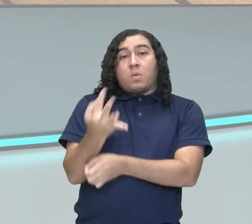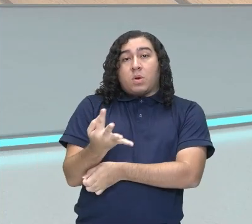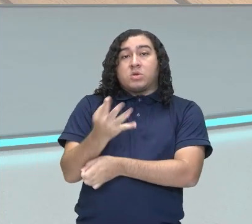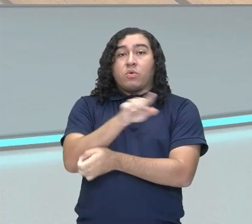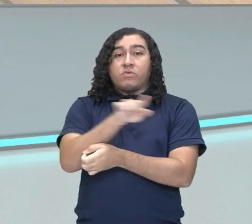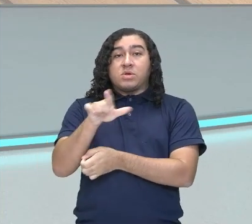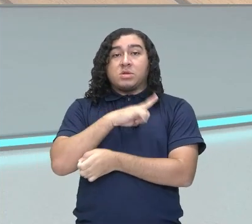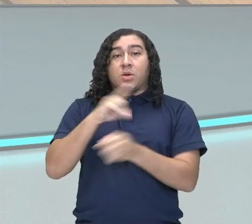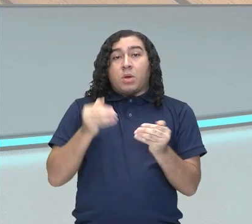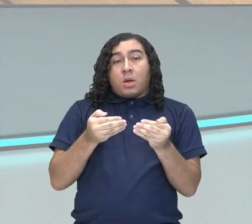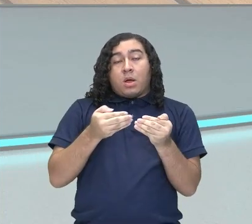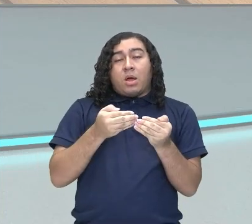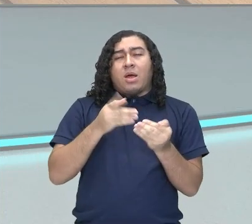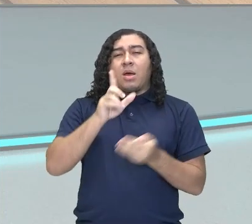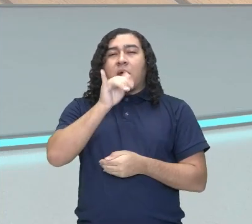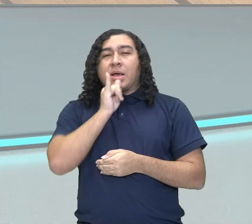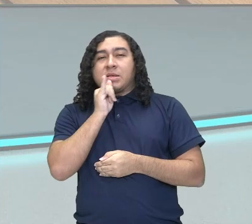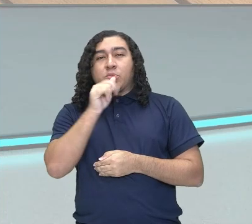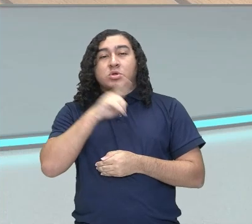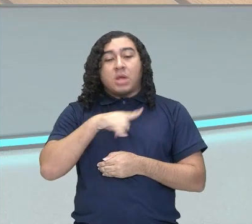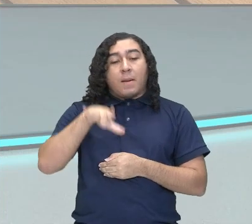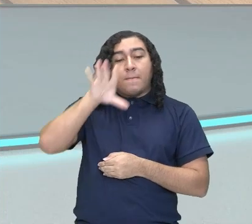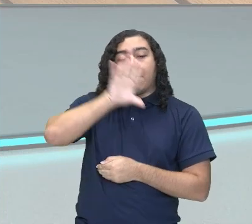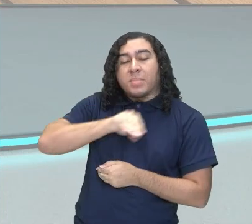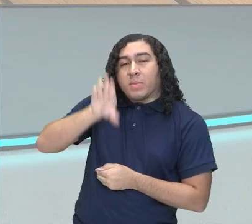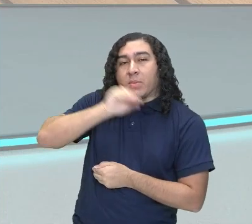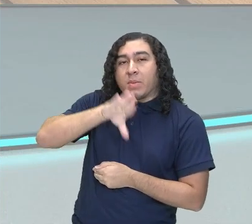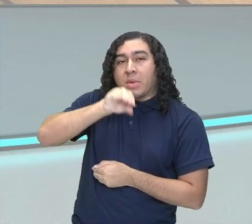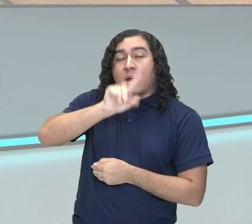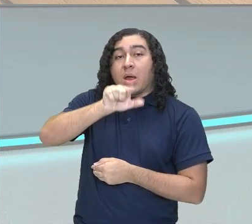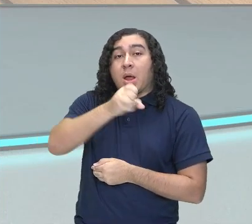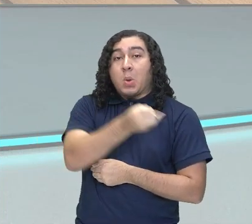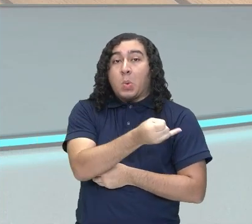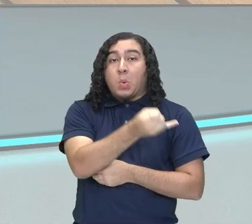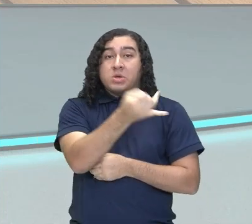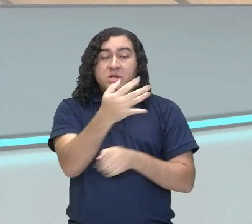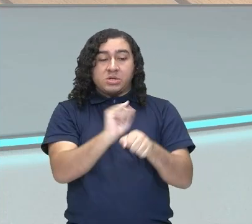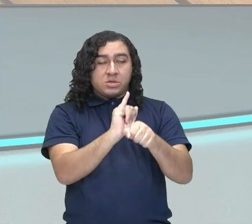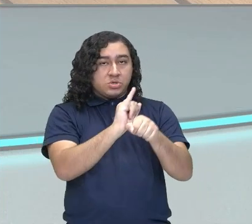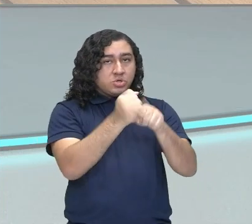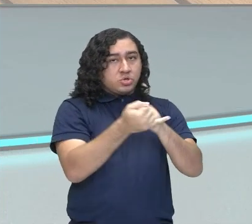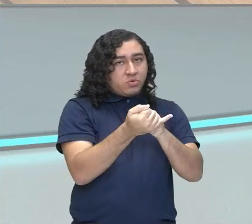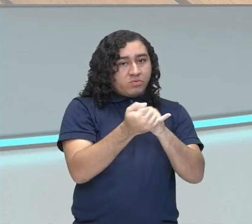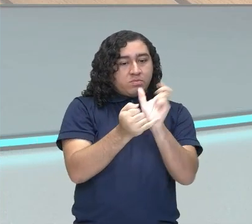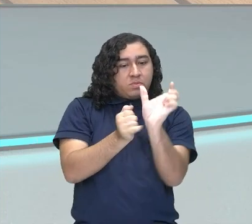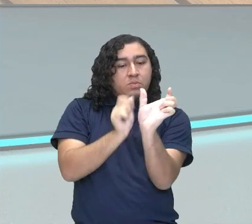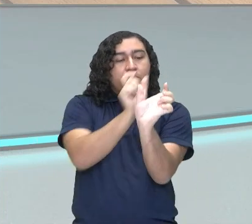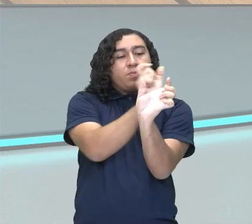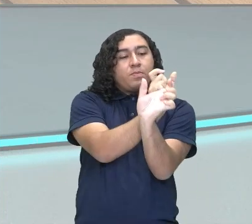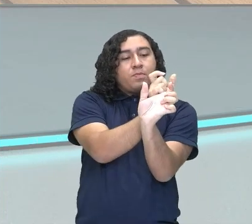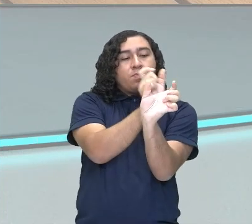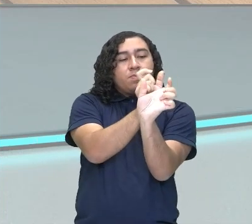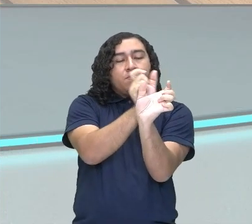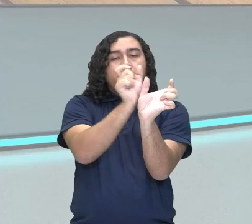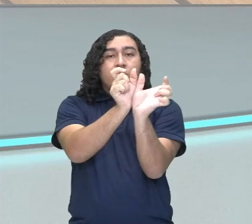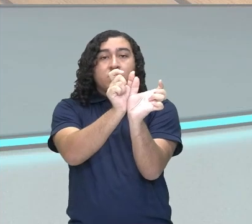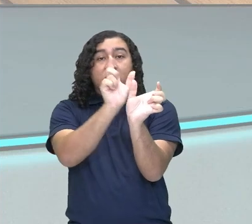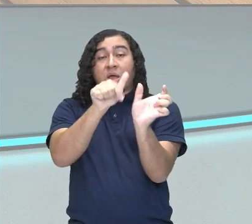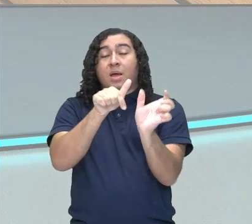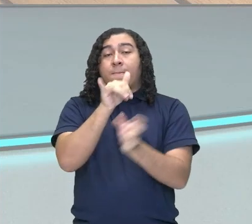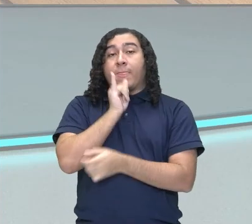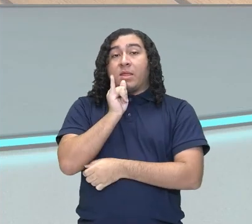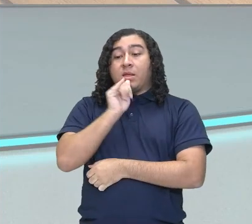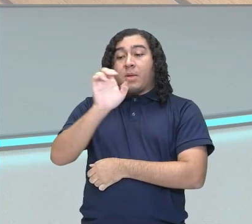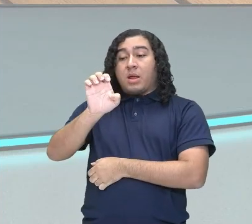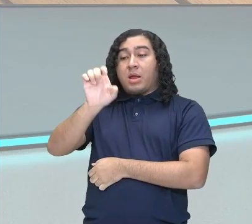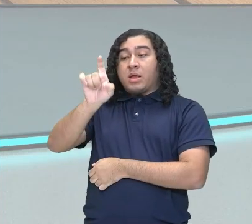e fechar a sua boca é a quantidade de sílabas. Por exemplo, a palavra expensive.